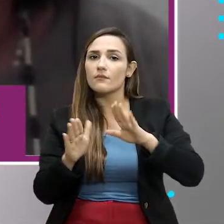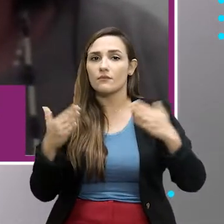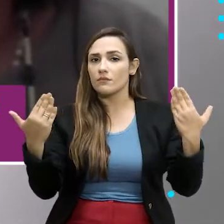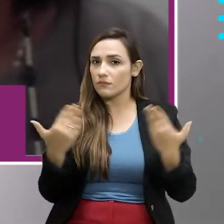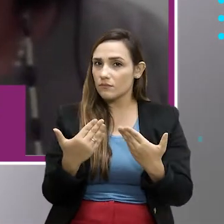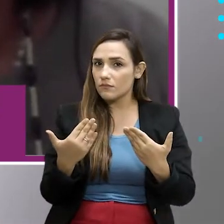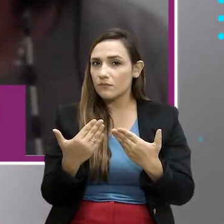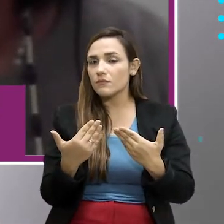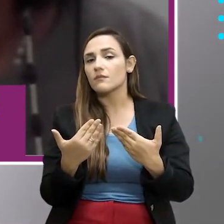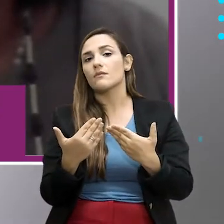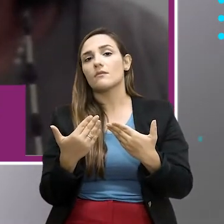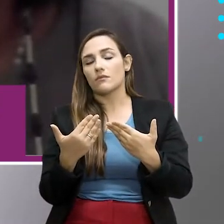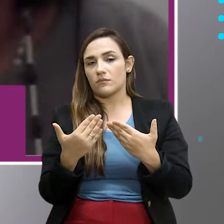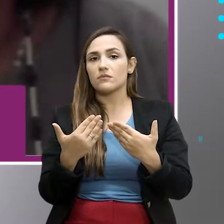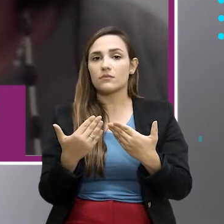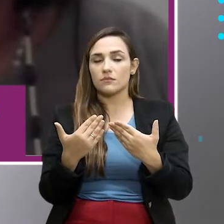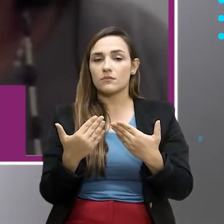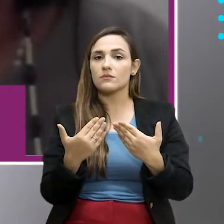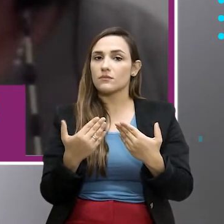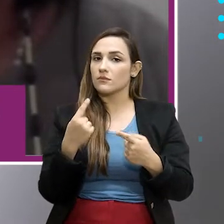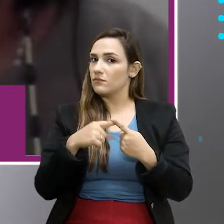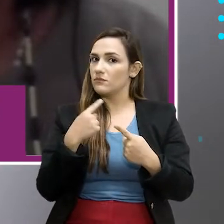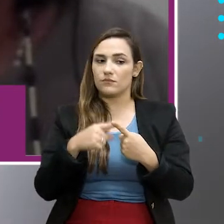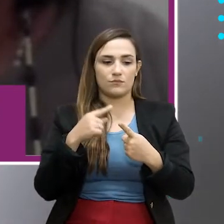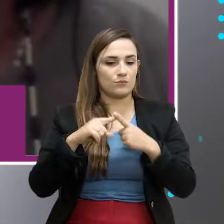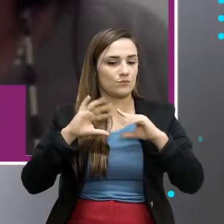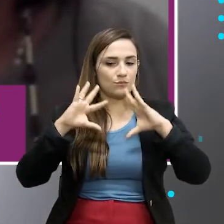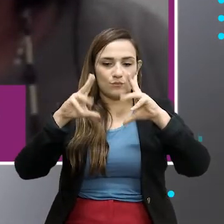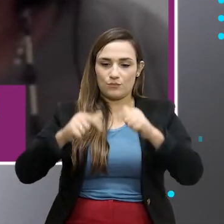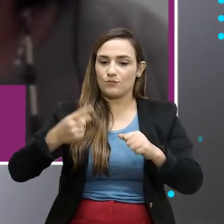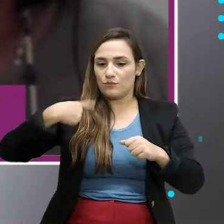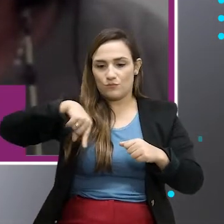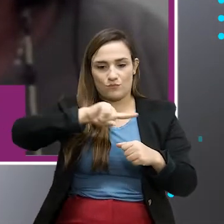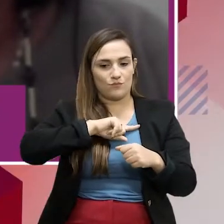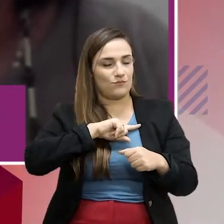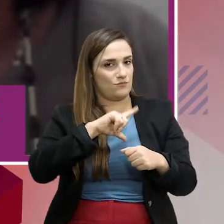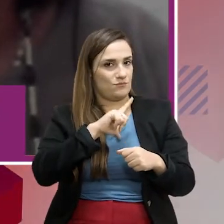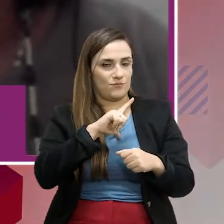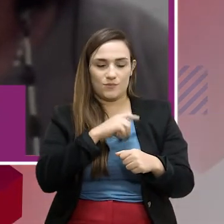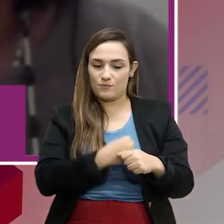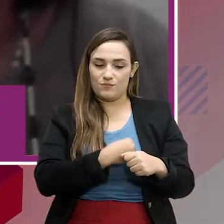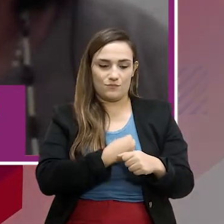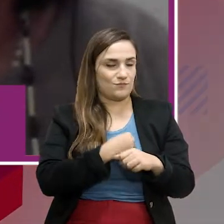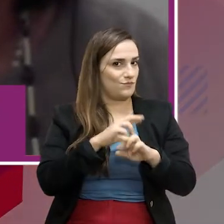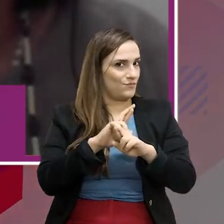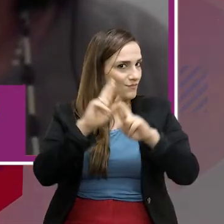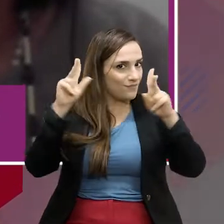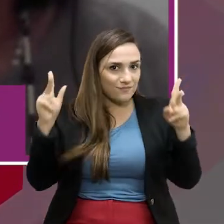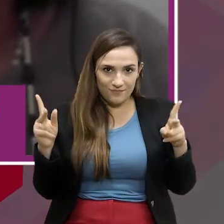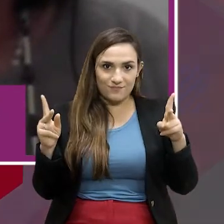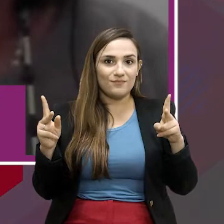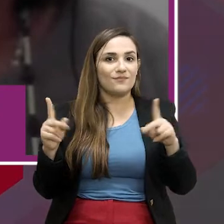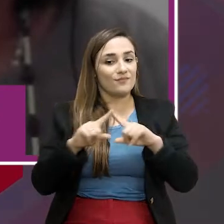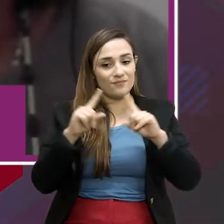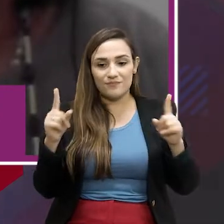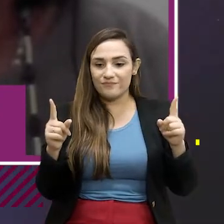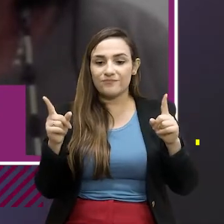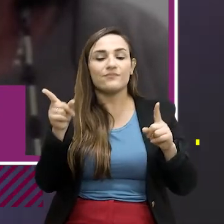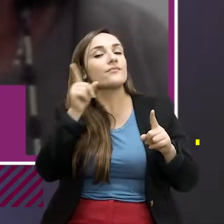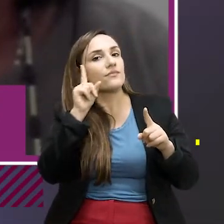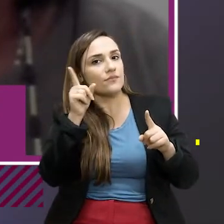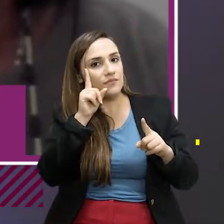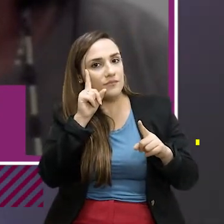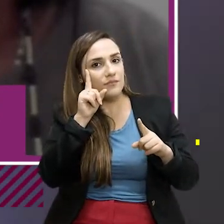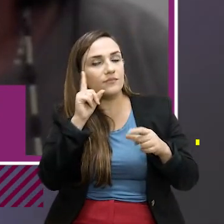os cuidados aí, né, com essa nova cepa muito transmissível, porque todos estamos vivendo, né, uma normalidade